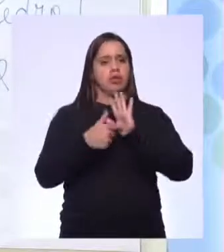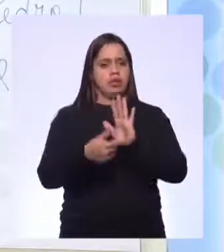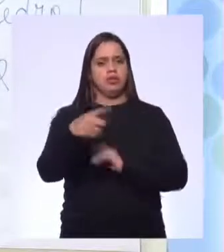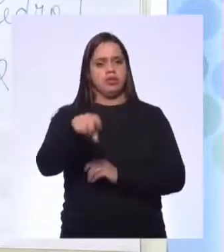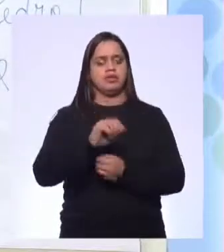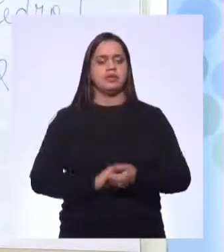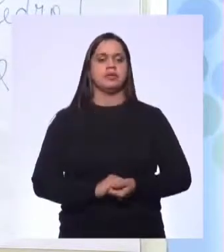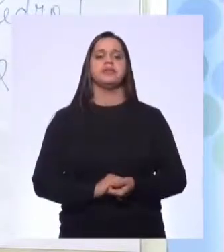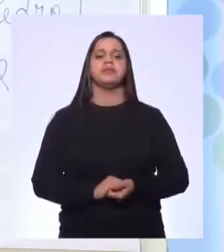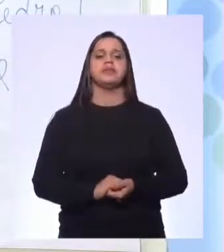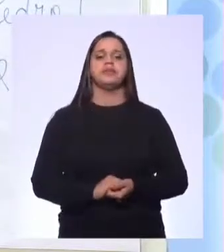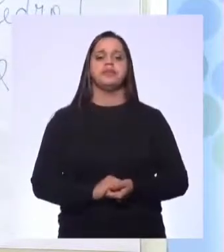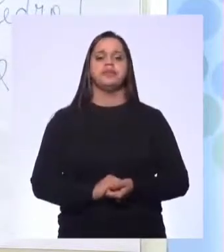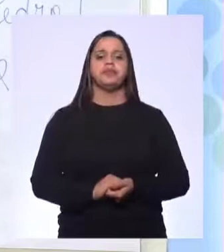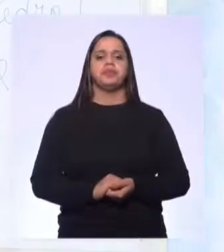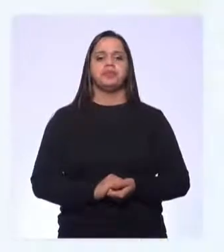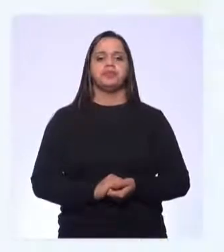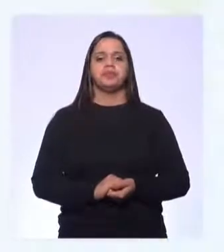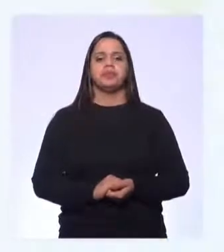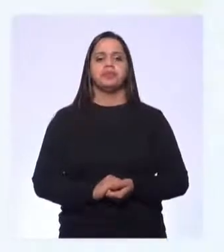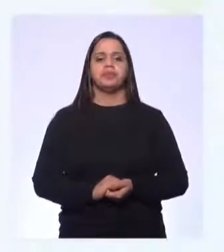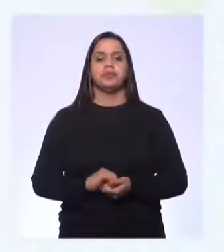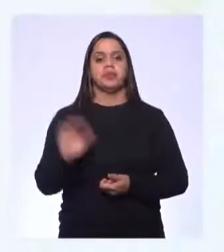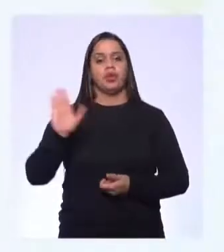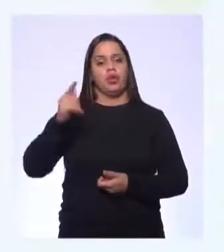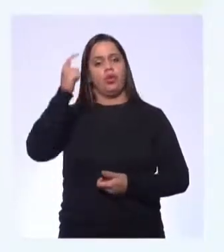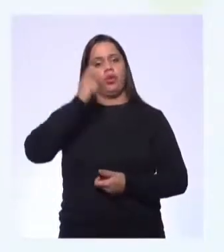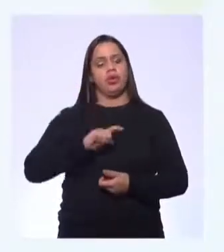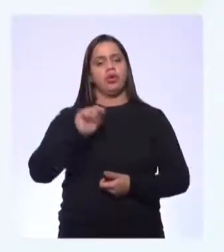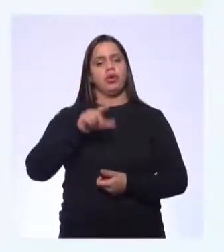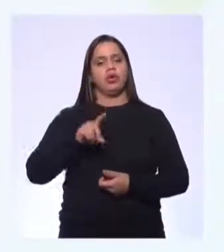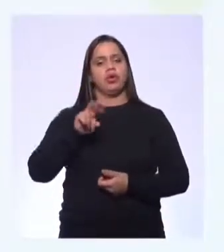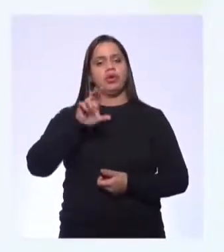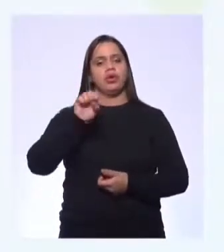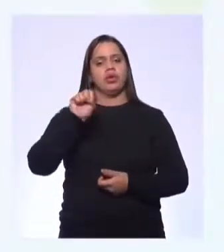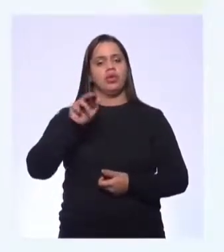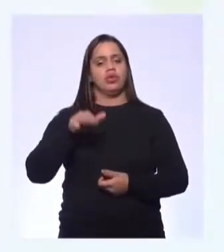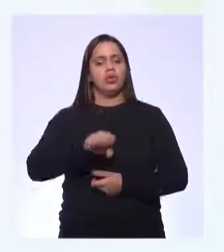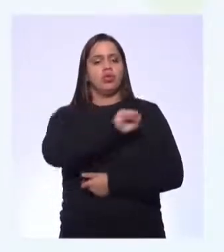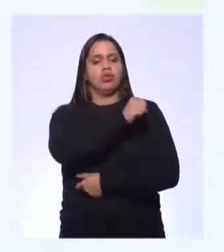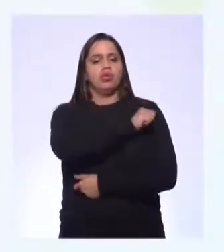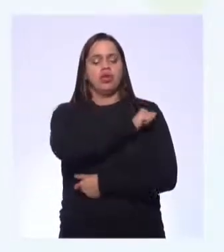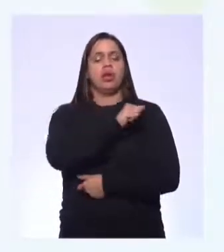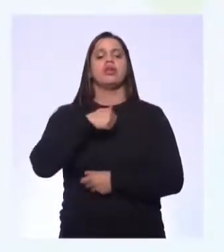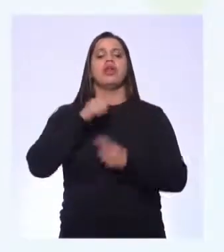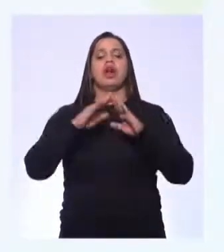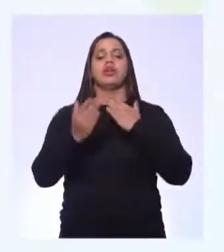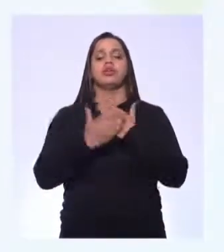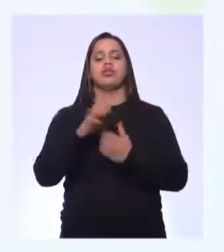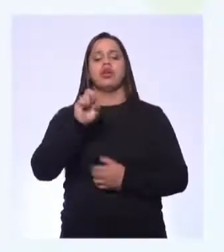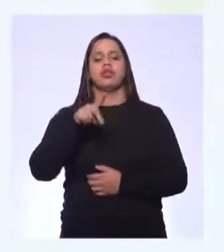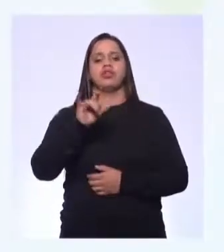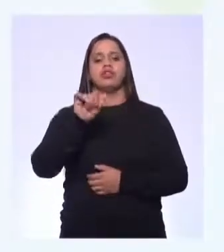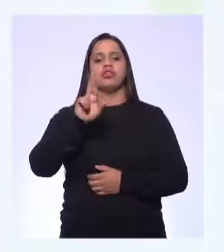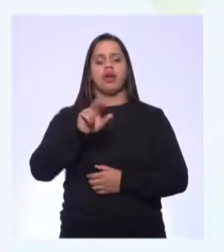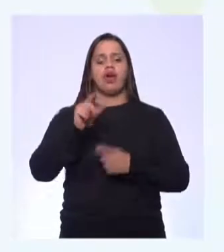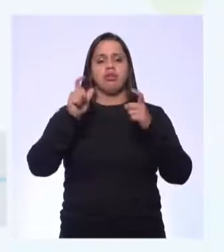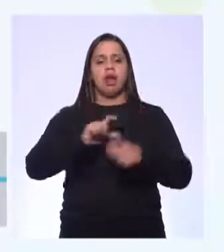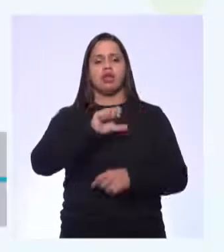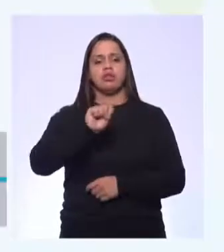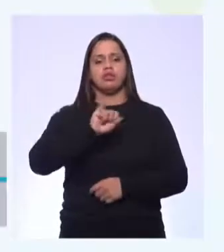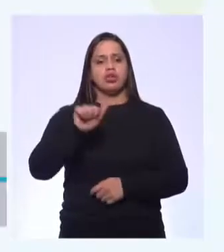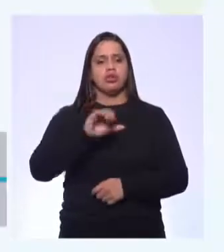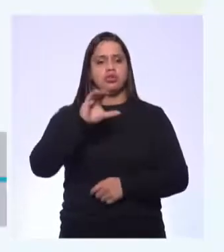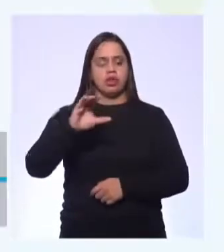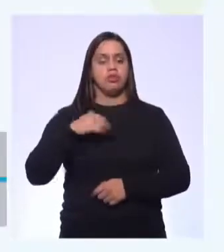vocês. Oi, eu sou o Anderson dos Santos Souza, do 8º ano, da Escola Edgar Melo Max de Castro, em São José dos Campos. Hoje eu vou